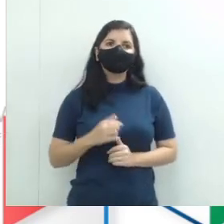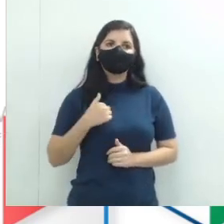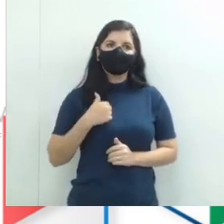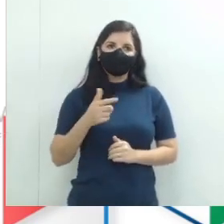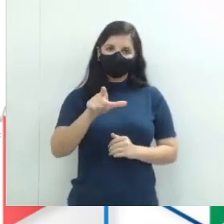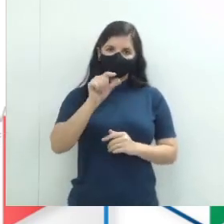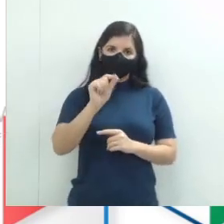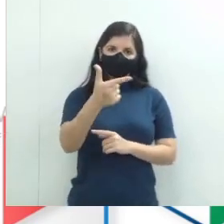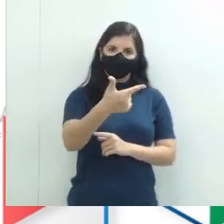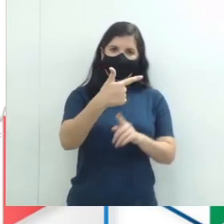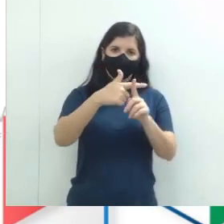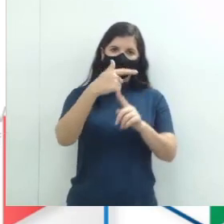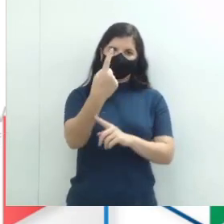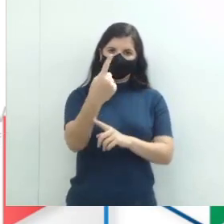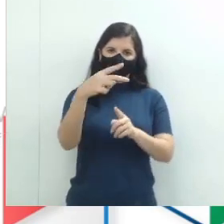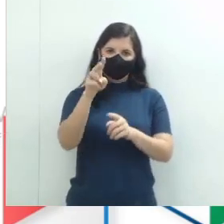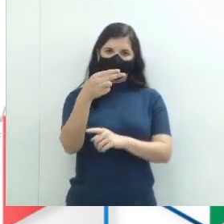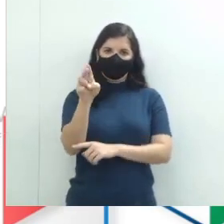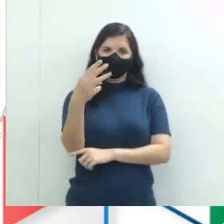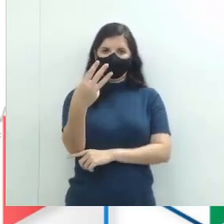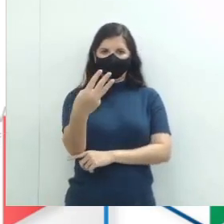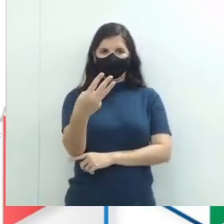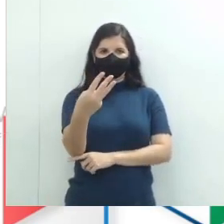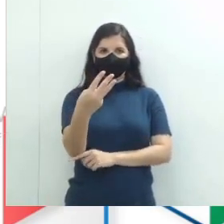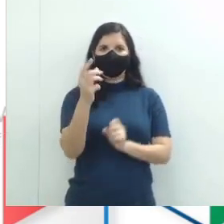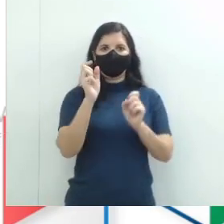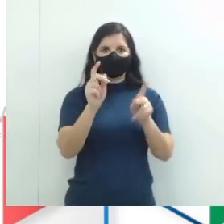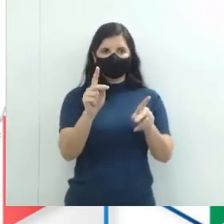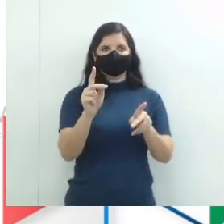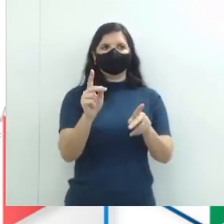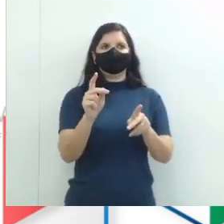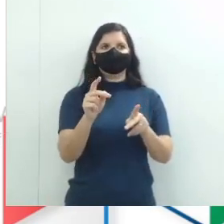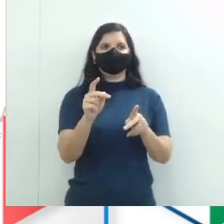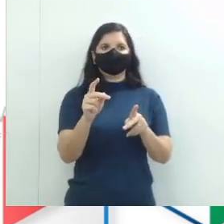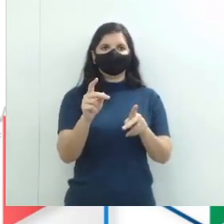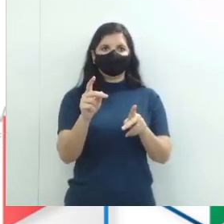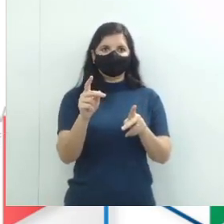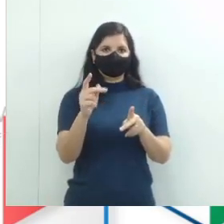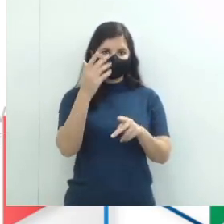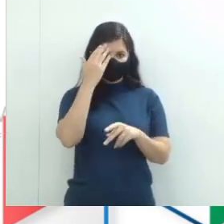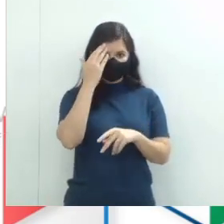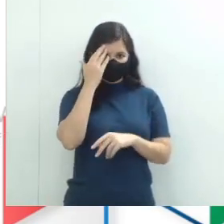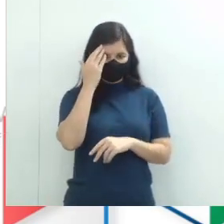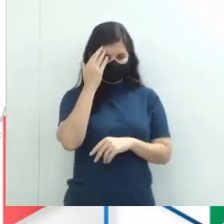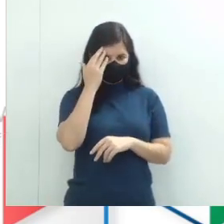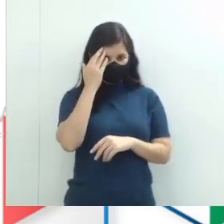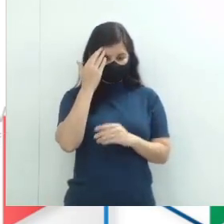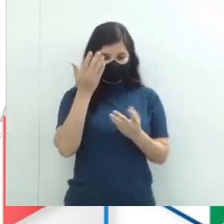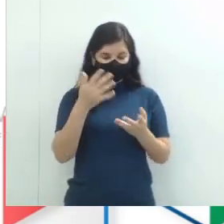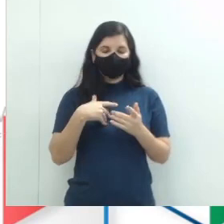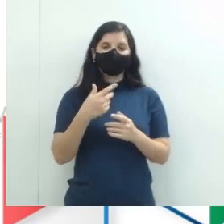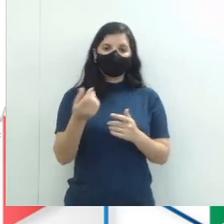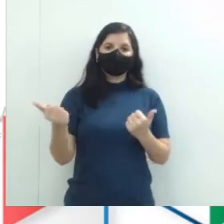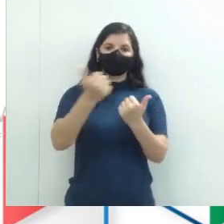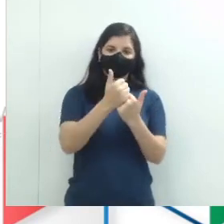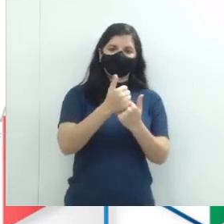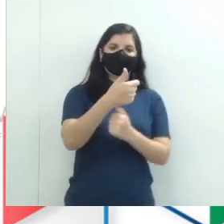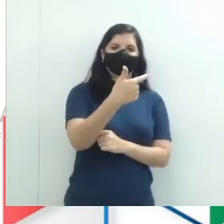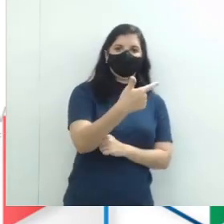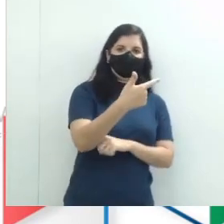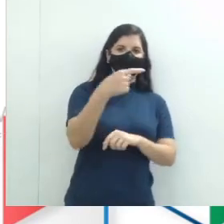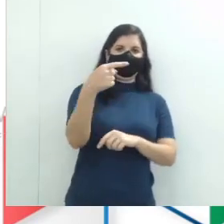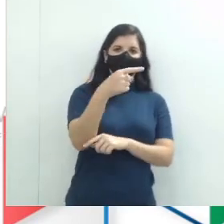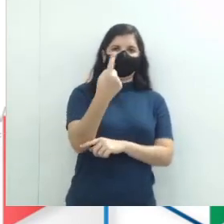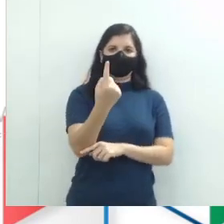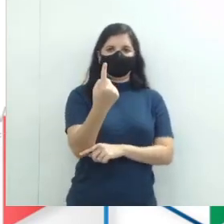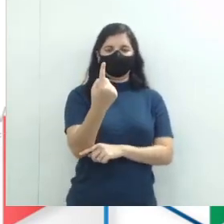colocar 2 mais 1 igual a 3, satisfaz a primeira equação lá em cima em vermelho. Deu para entender? E se eu colocar 2